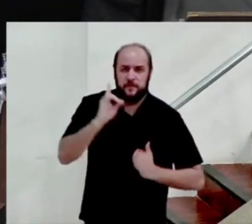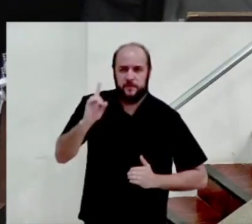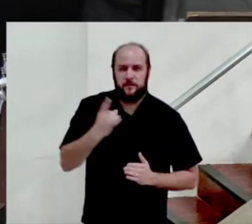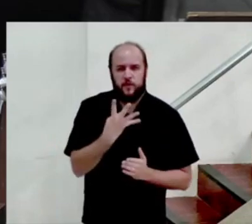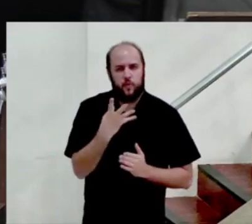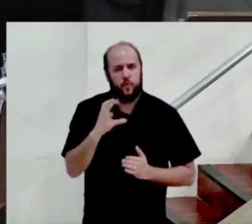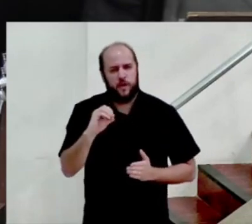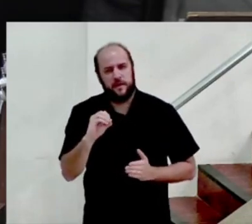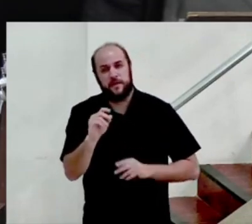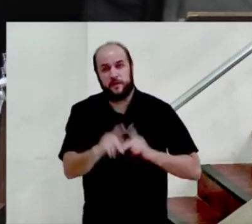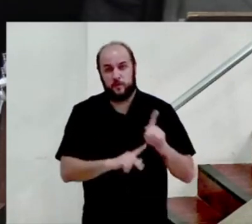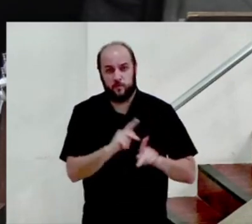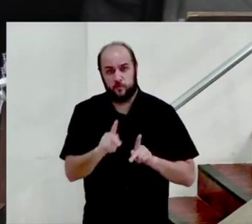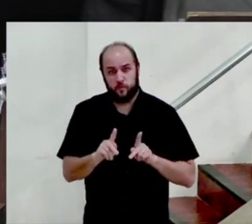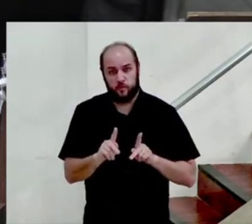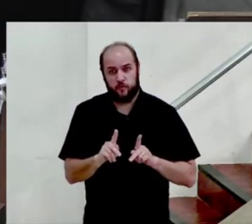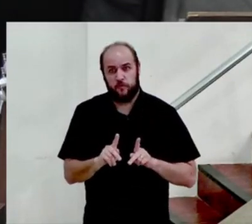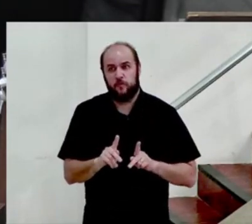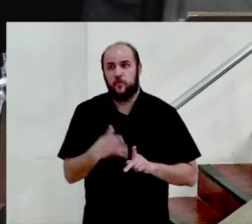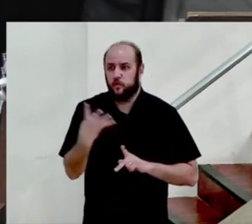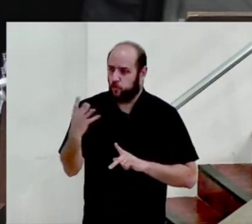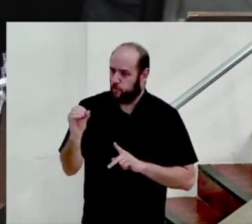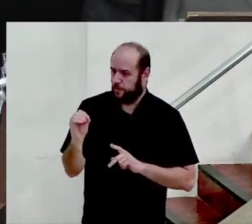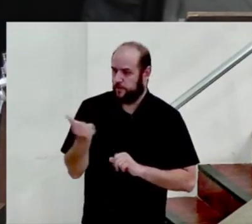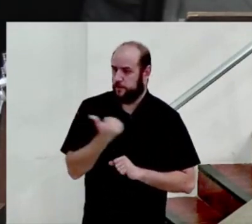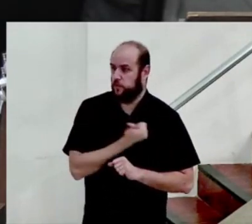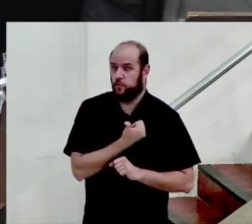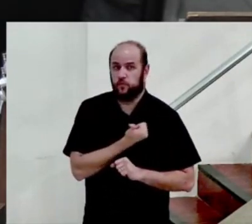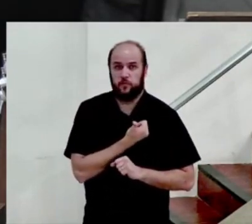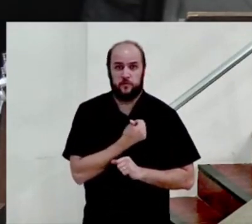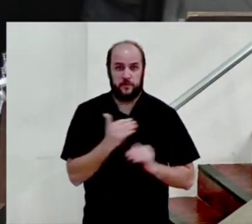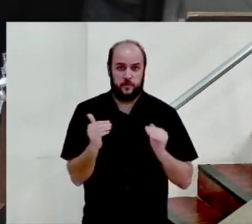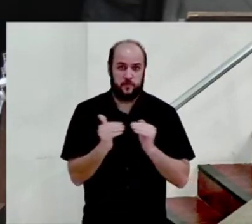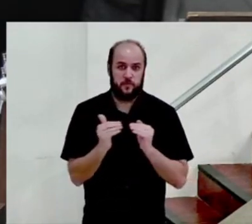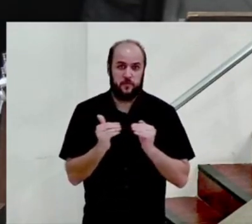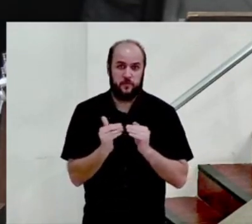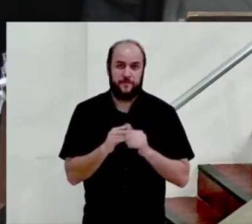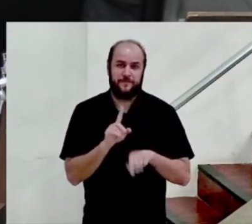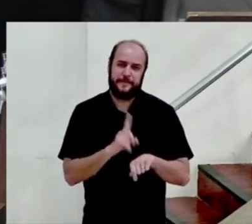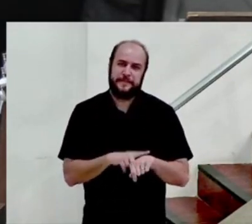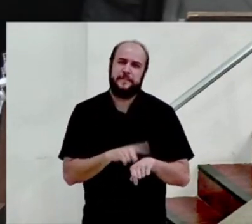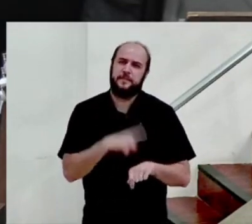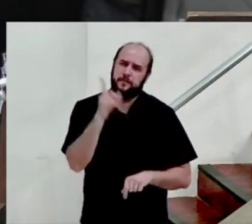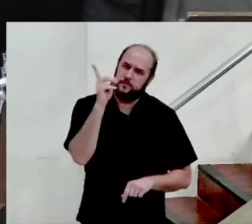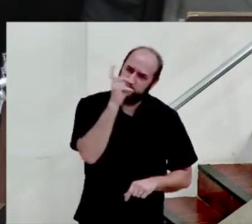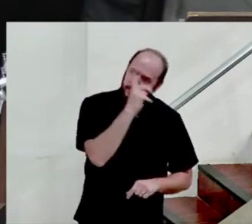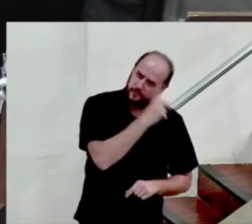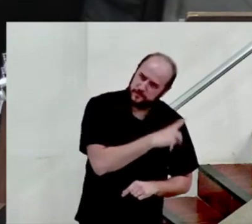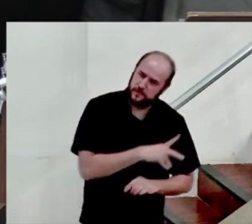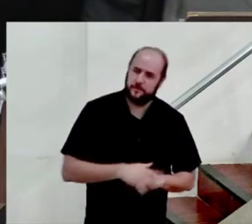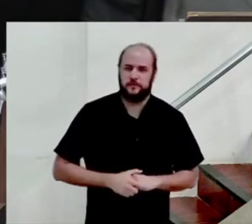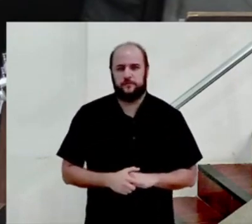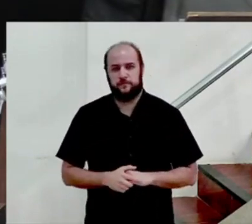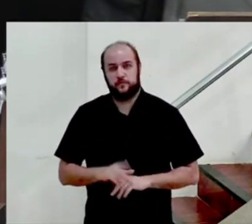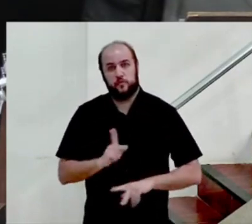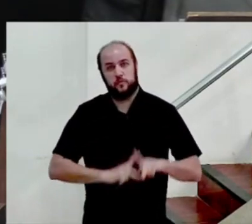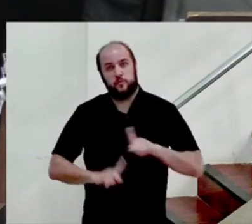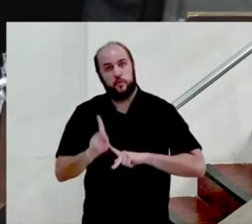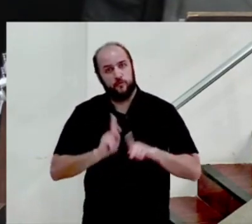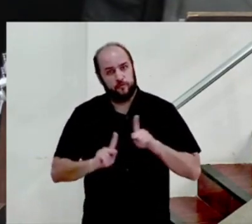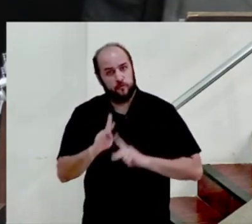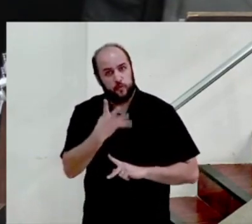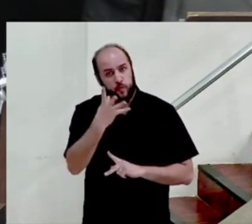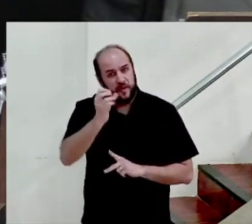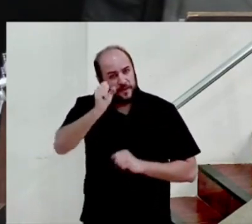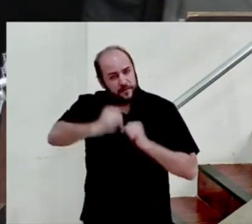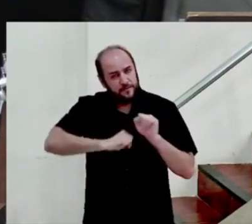história do povo de Deus, e que é um número muitas vezes relacionado com tempos de dificuldade. O povo hebreu passou 40